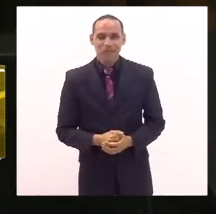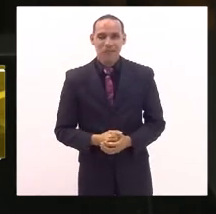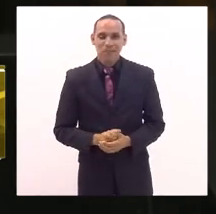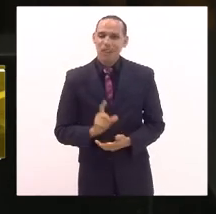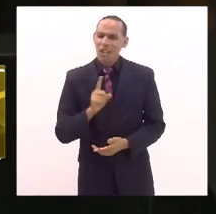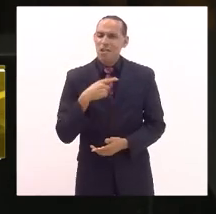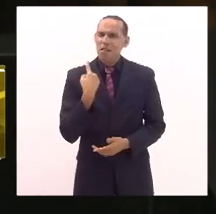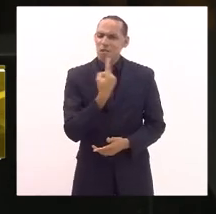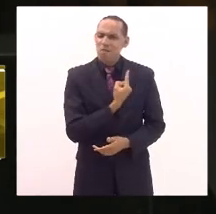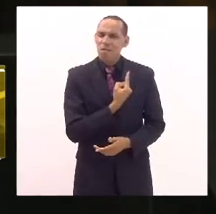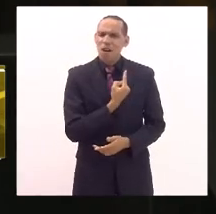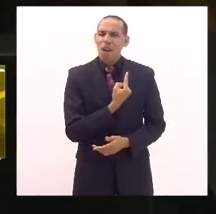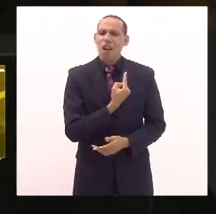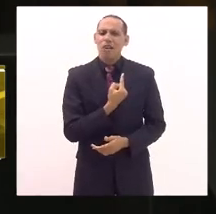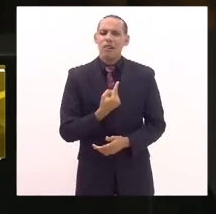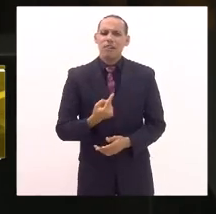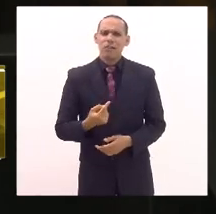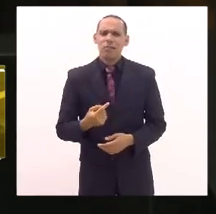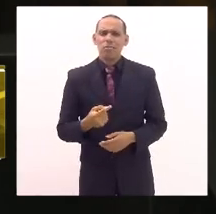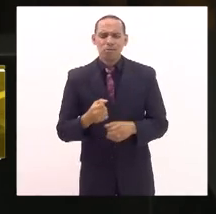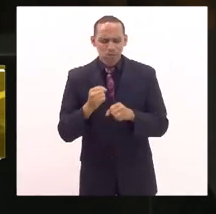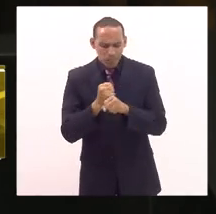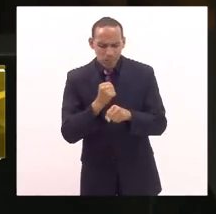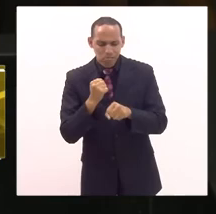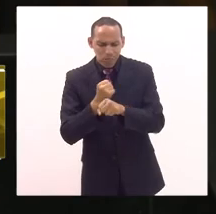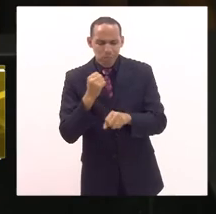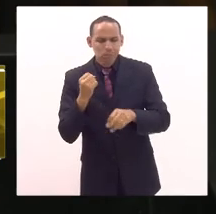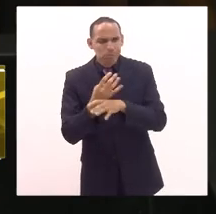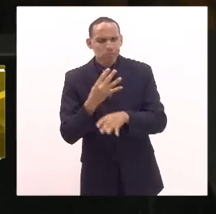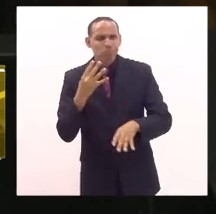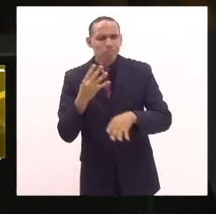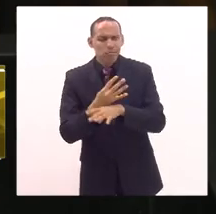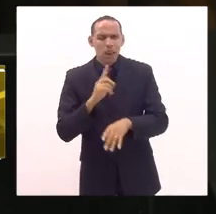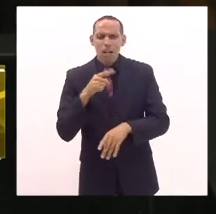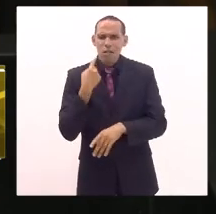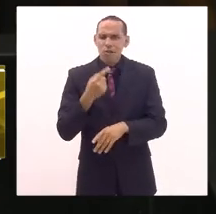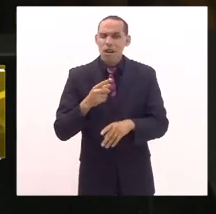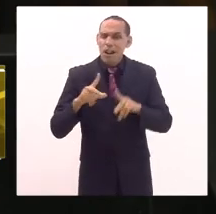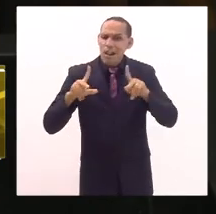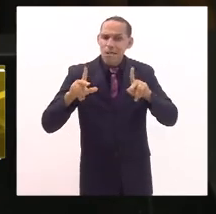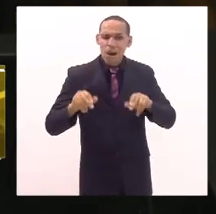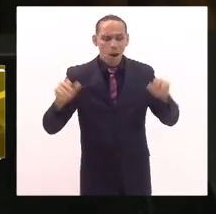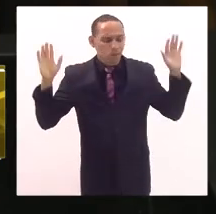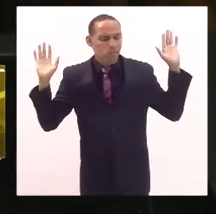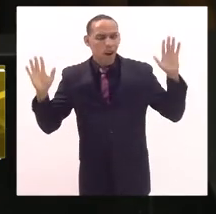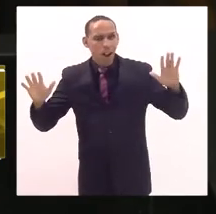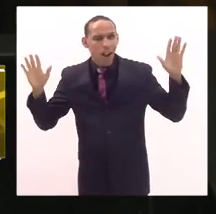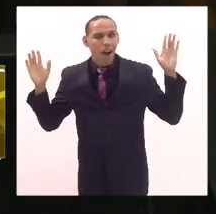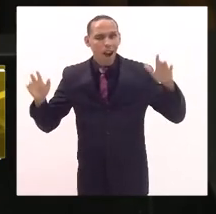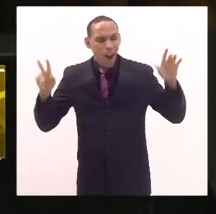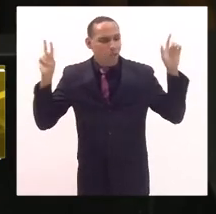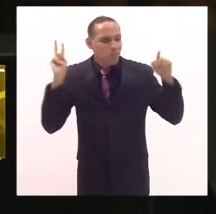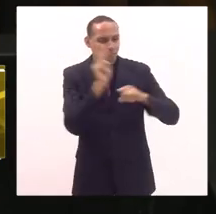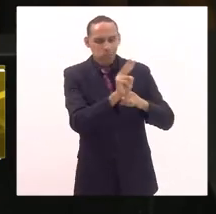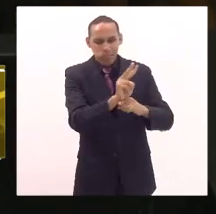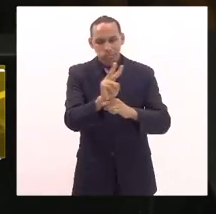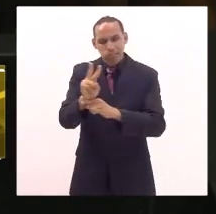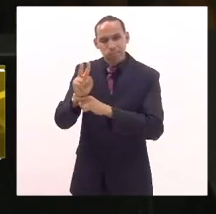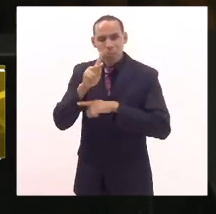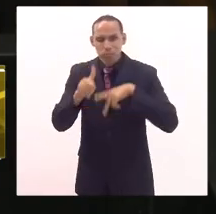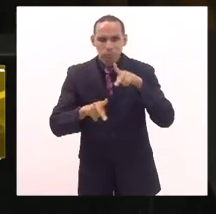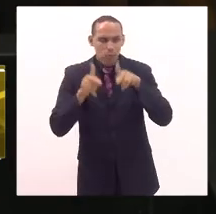Somos forjados, senhor deputado, ao longo de nossas carreiras a sermos os anjos da guarda de toda a população.